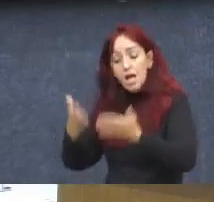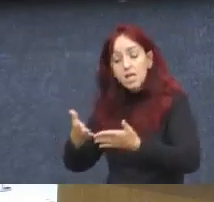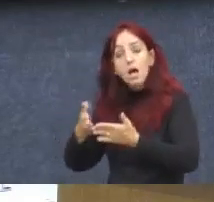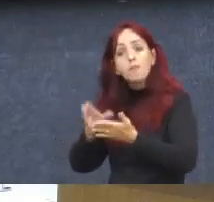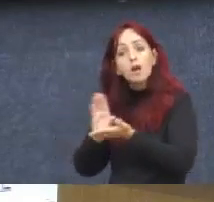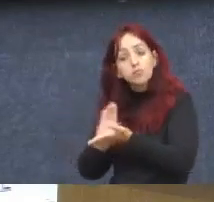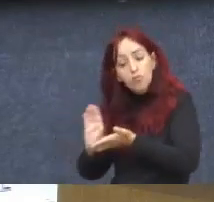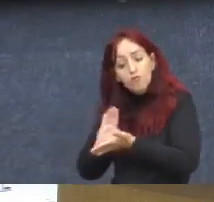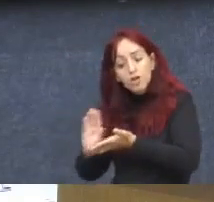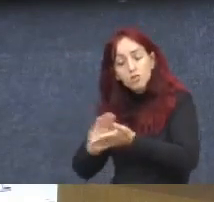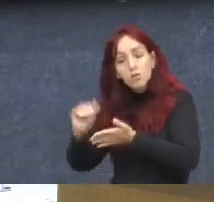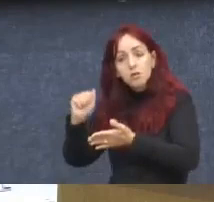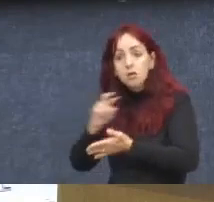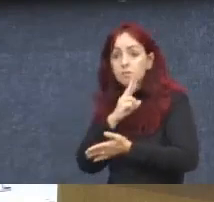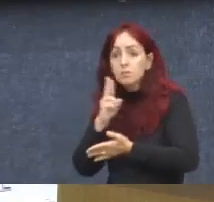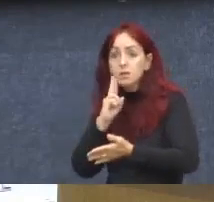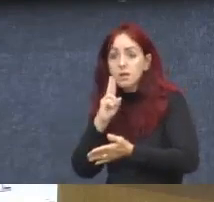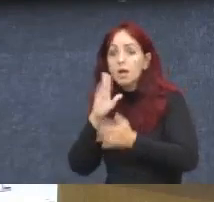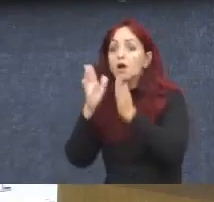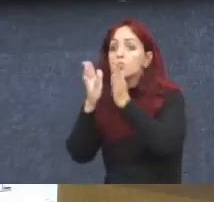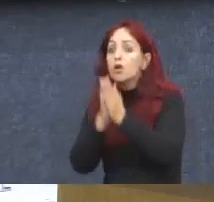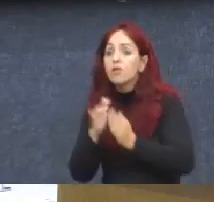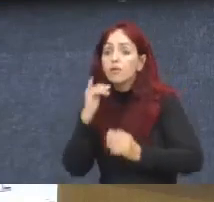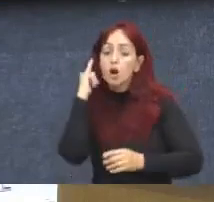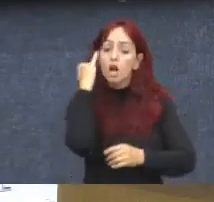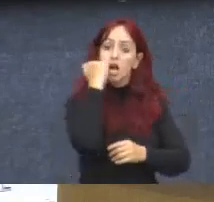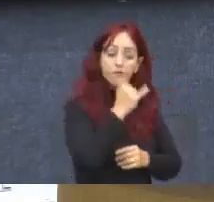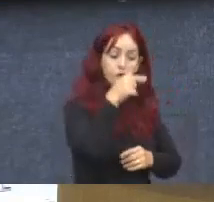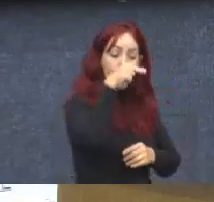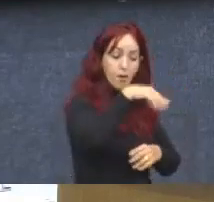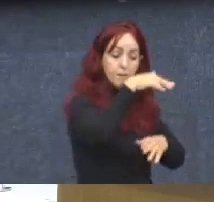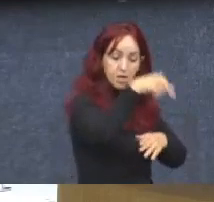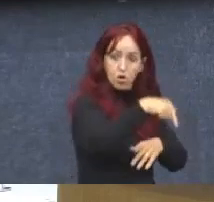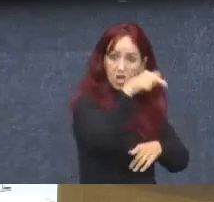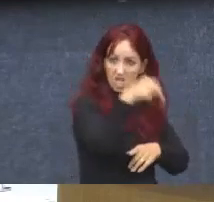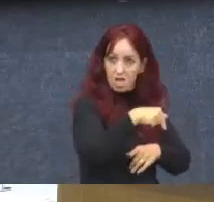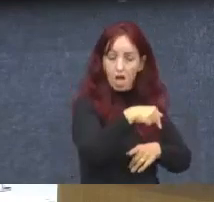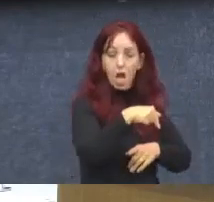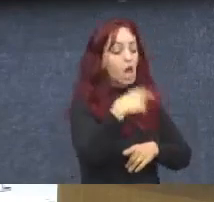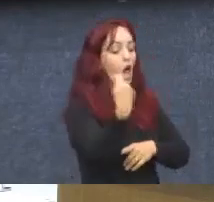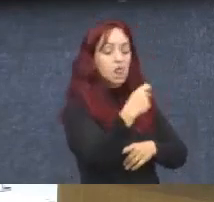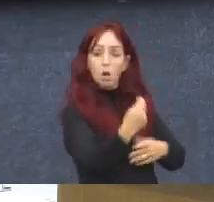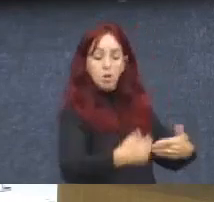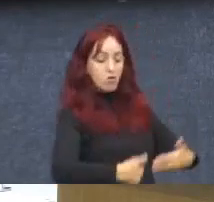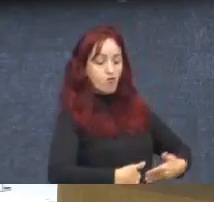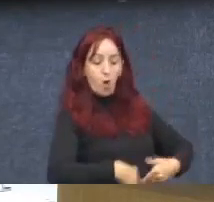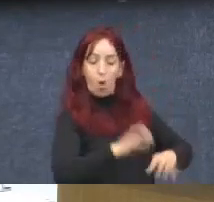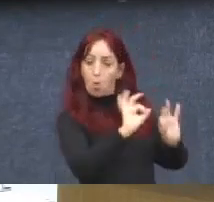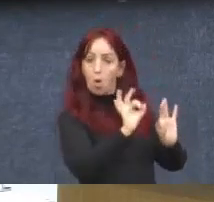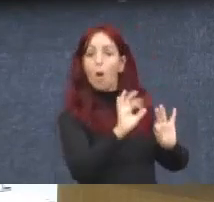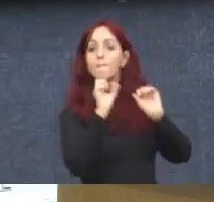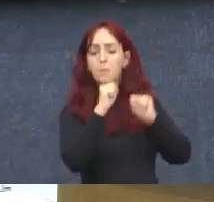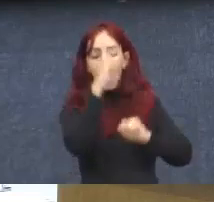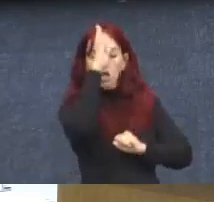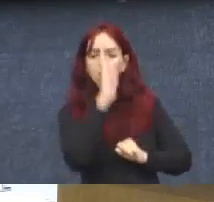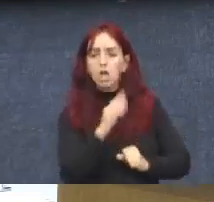informe a esta pessoa que está na rua que ela não precisa passar fome, que ela pode comer de graça aqui na Câmara Municipal.